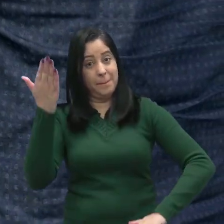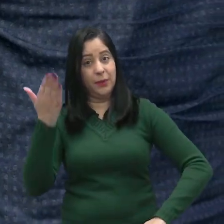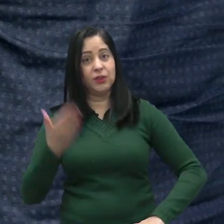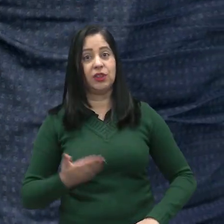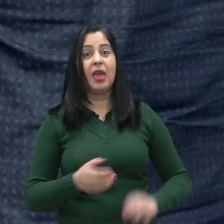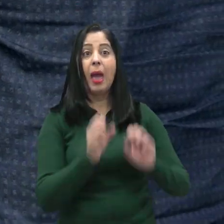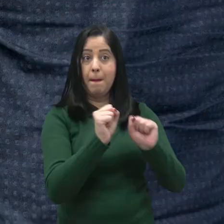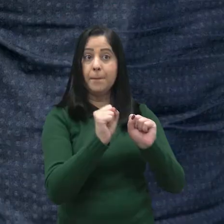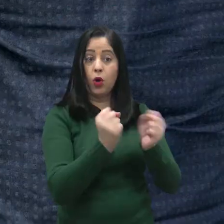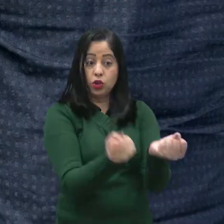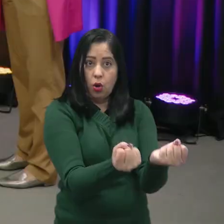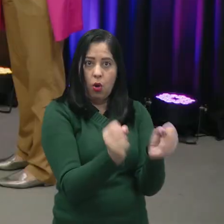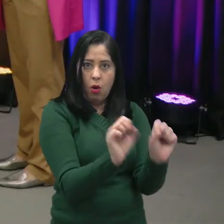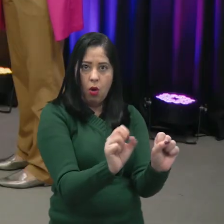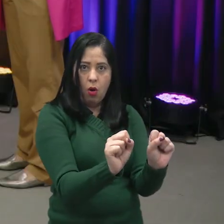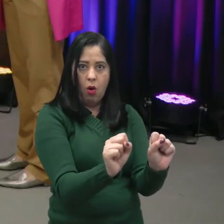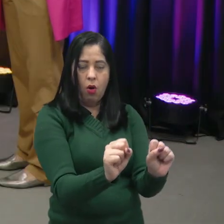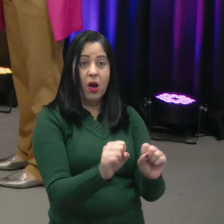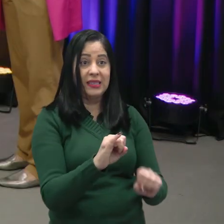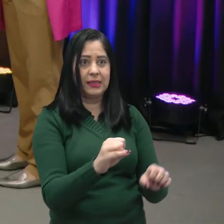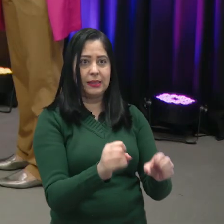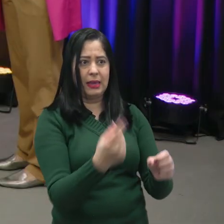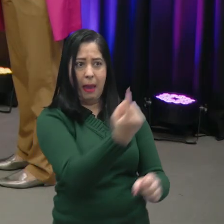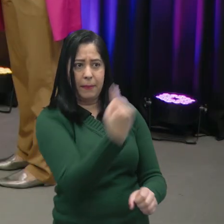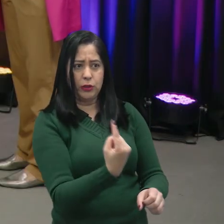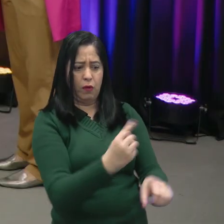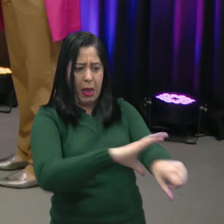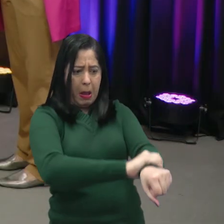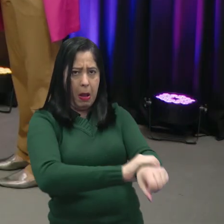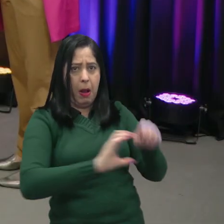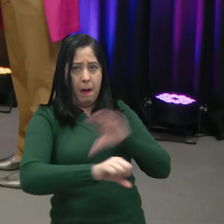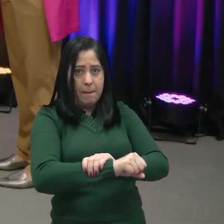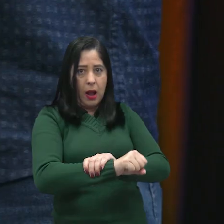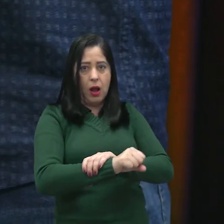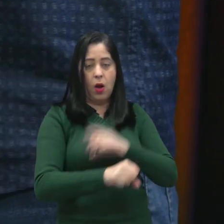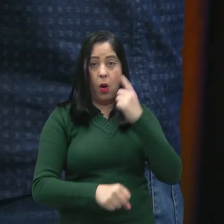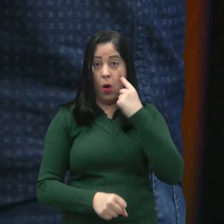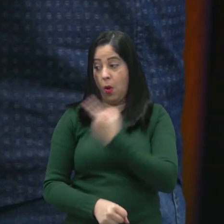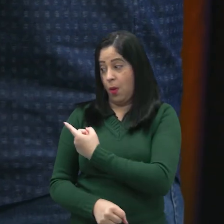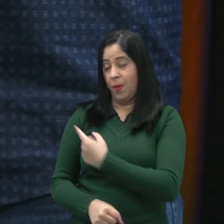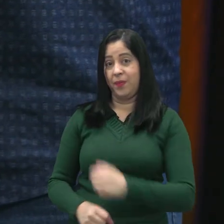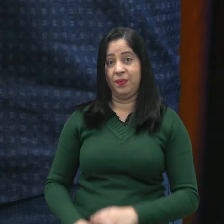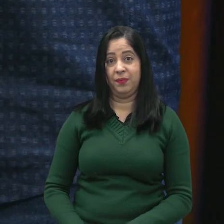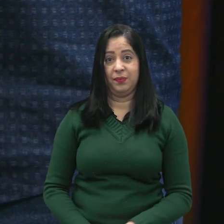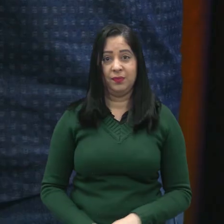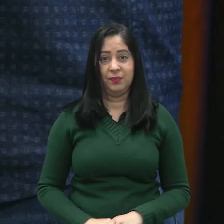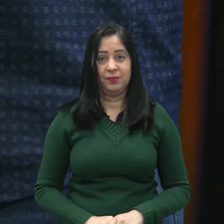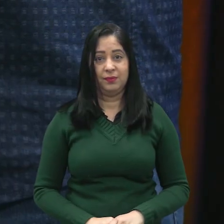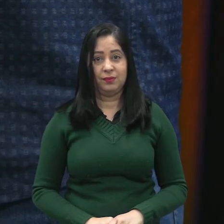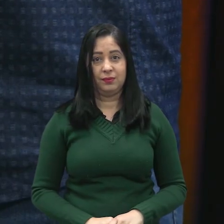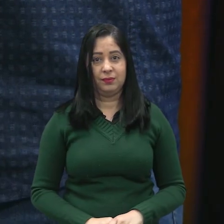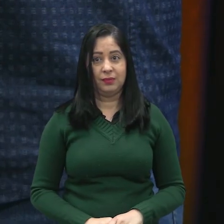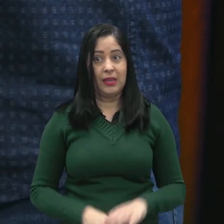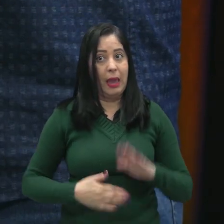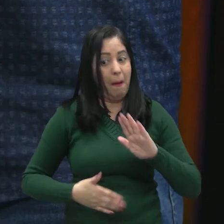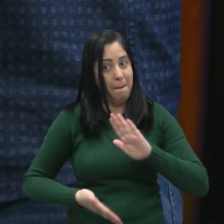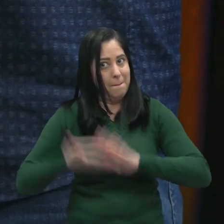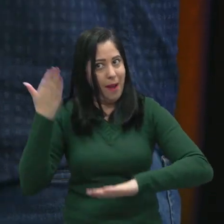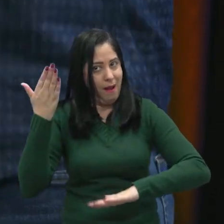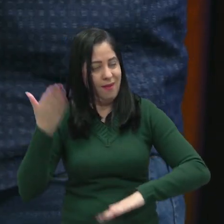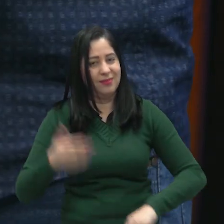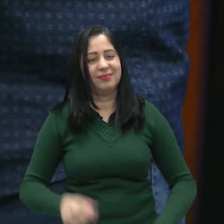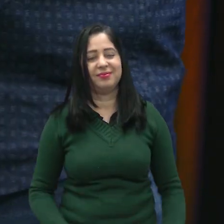consigo fugir. Legal. Outra situação, tá? Quando a pessoa é muito forte, eu puxo para o lado do polegar com força, tá? Para